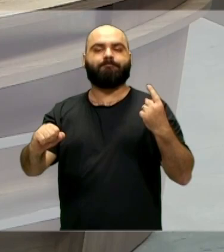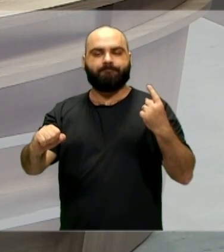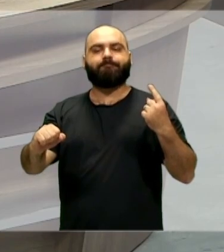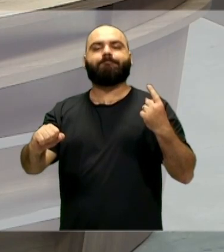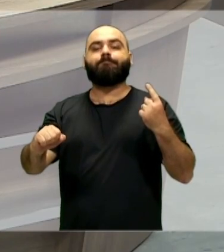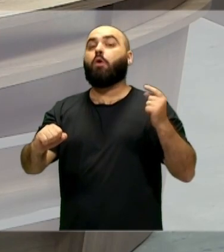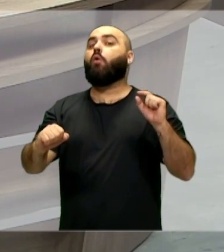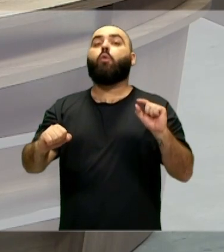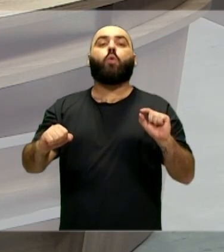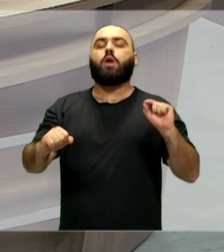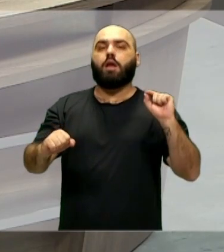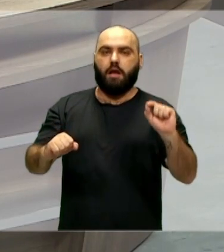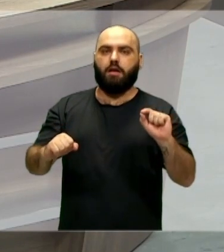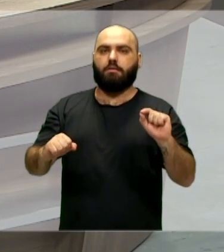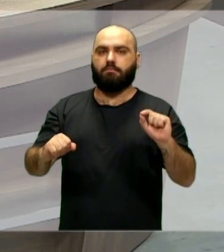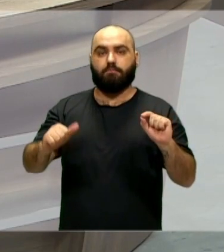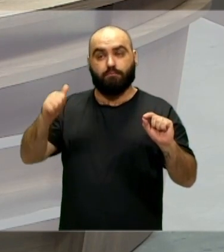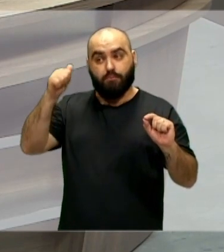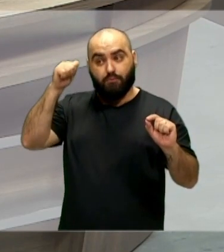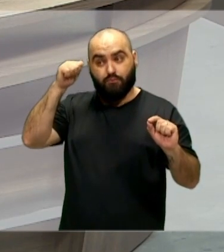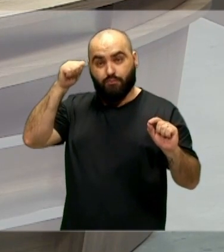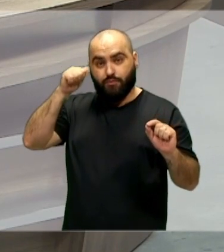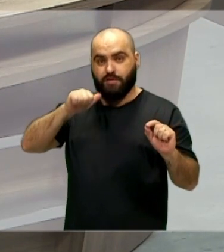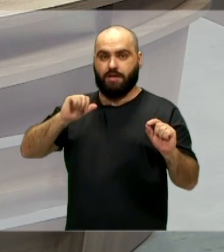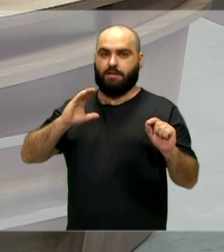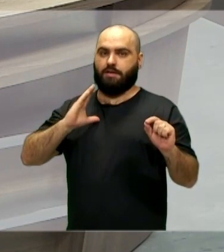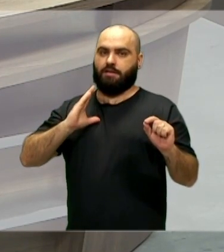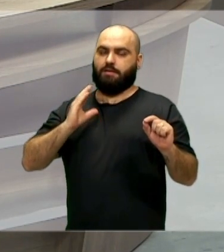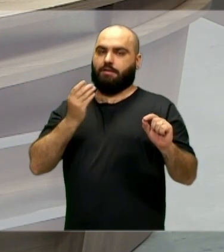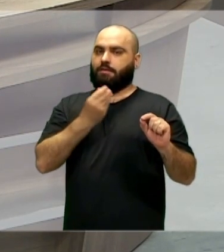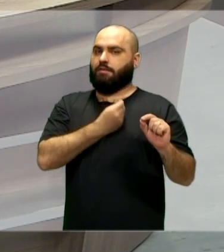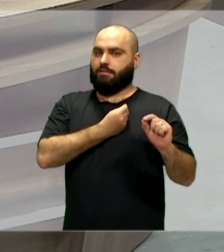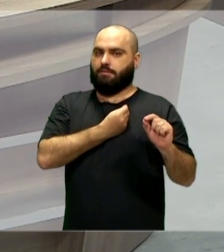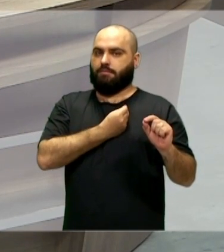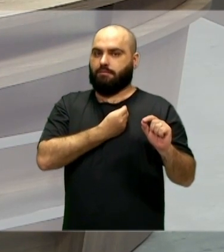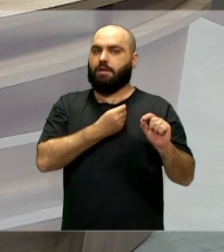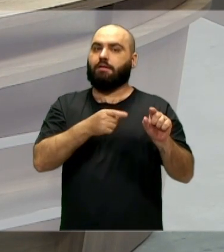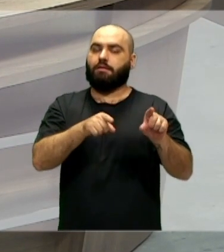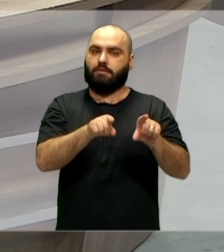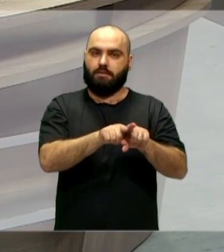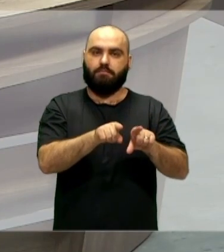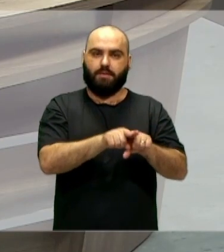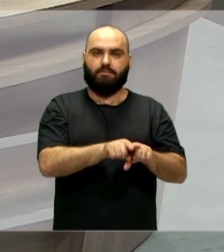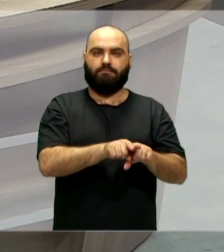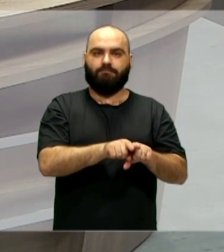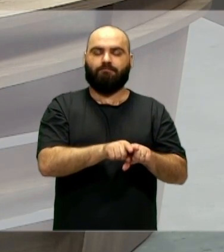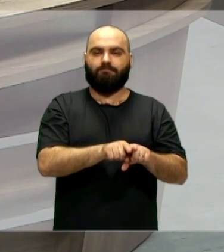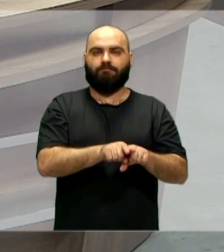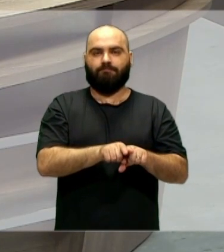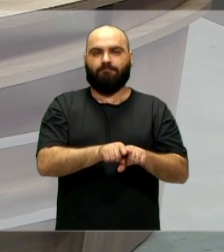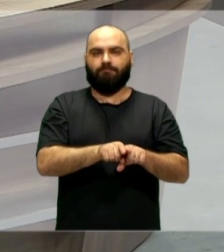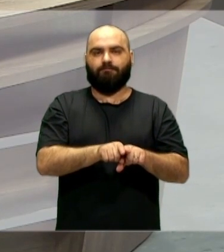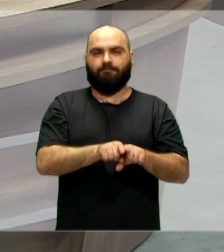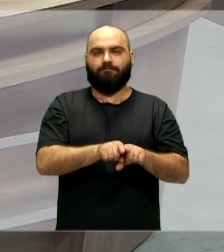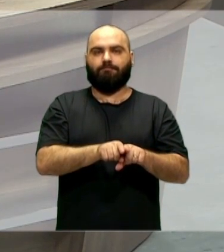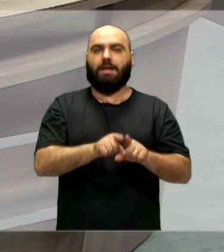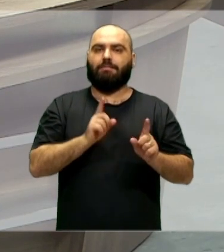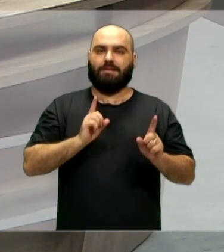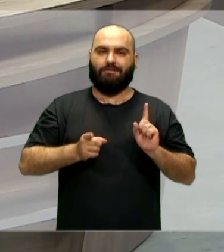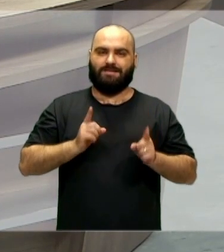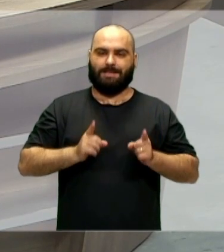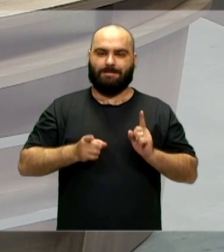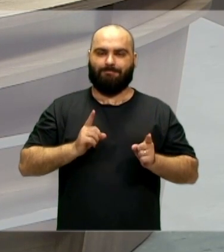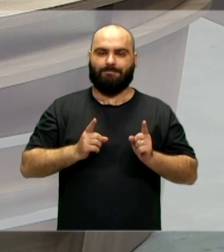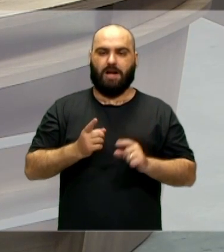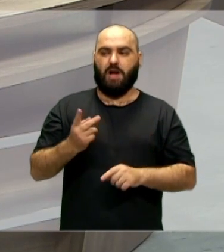maioria, de mulheres trans e de travestis. Isso, um dado, inclusive, que chegou